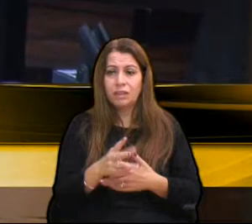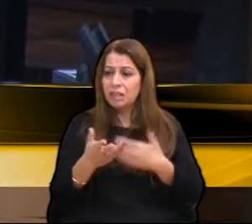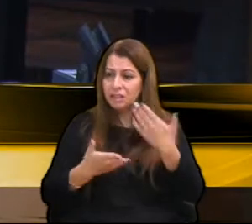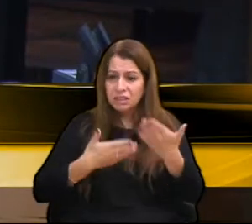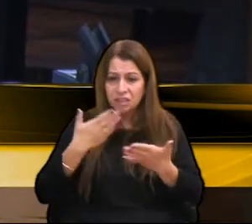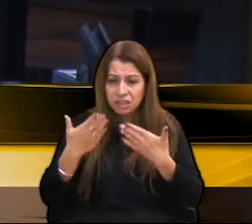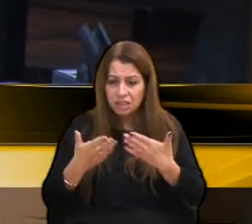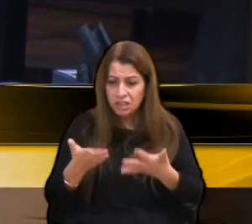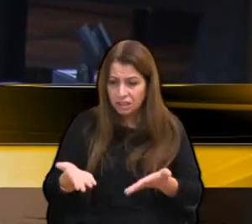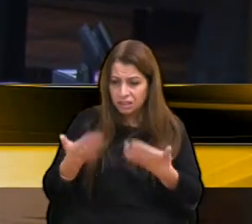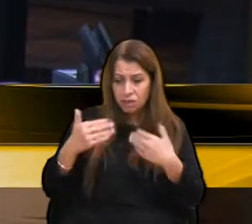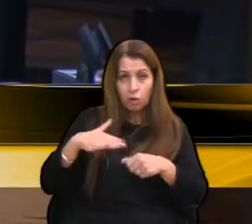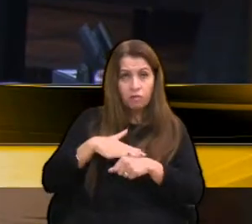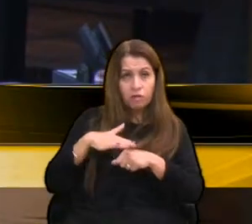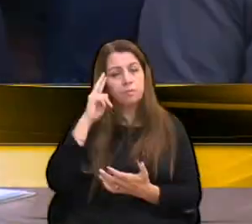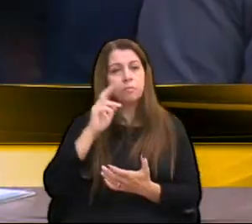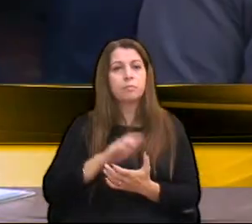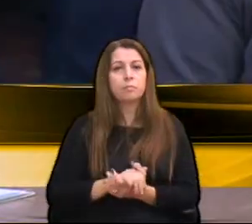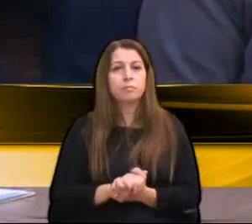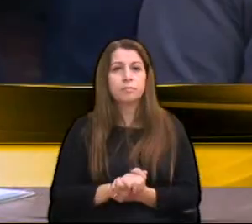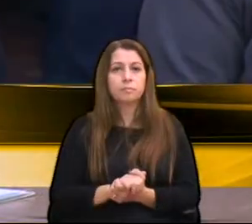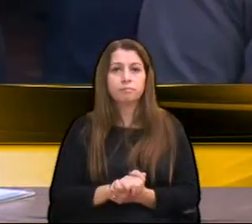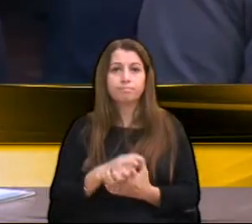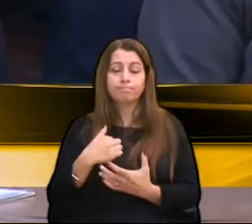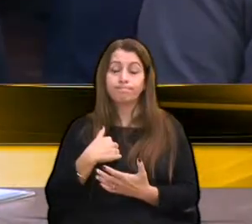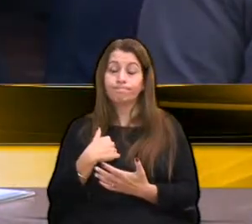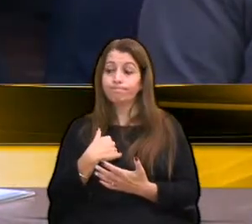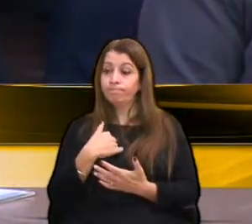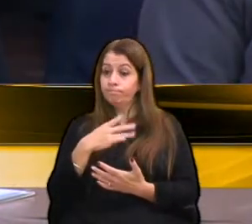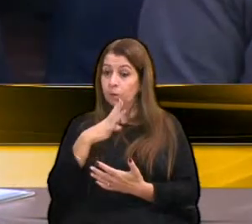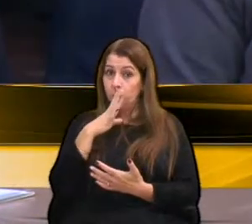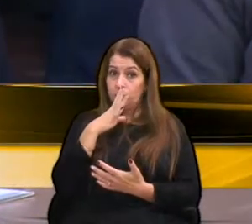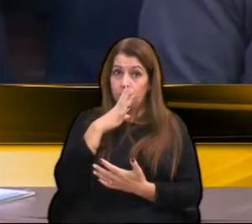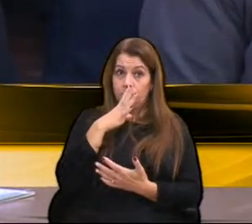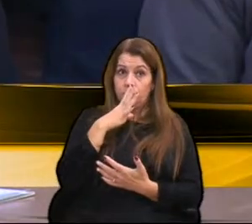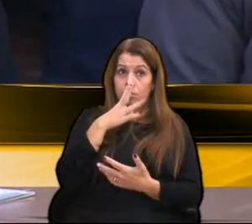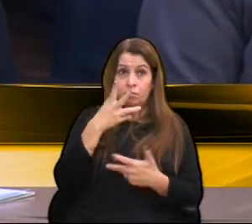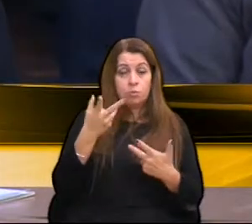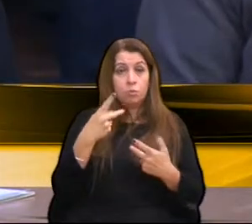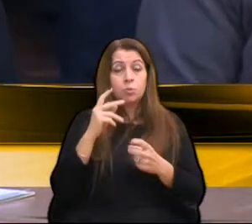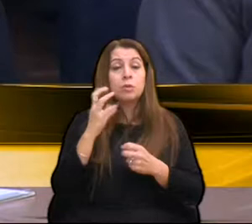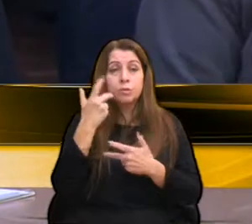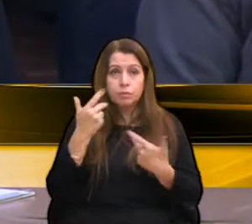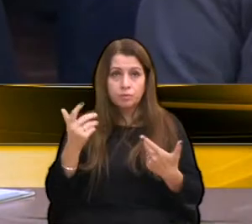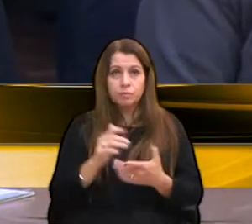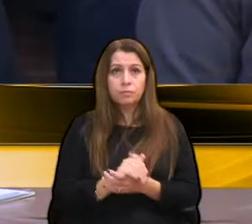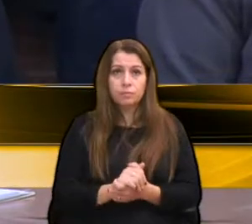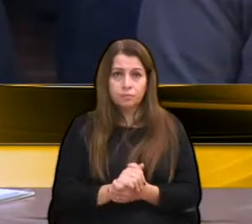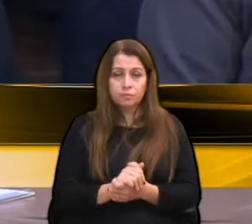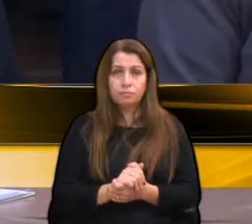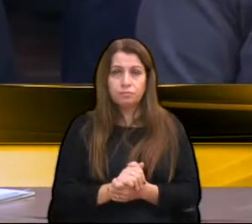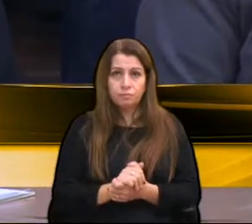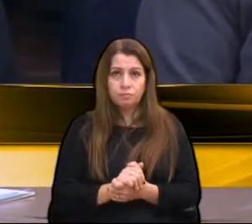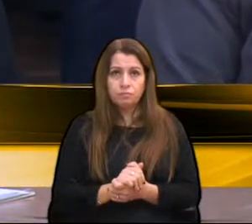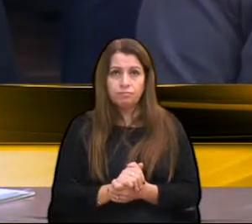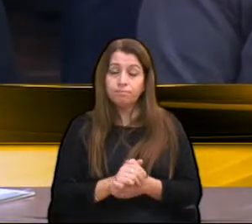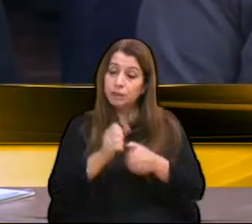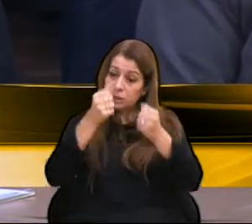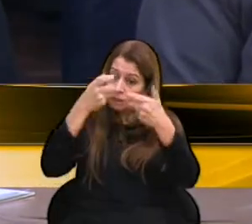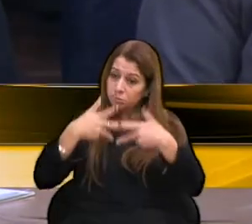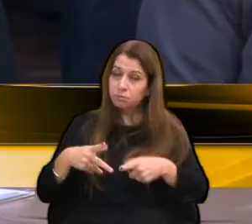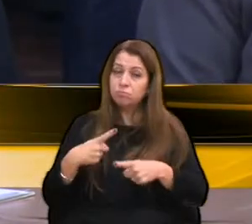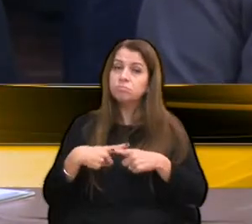atender, de receber eles no gabinete. Eu fico abismado com essa situação e explico por